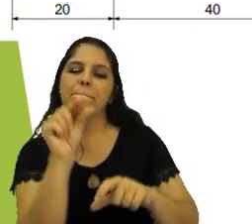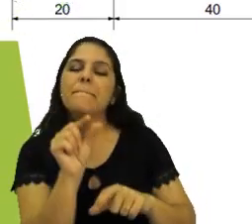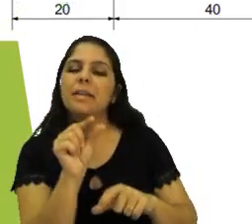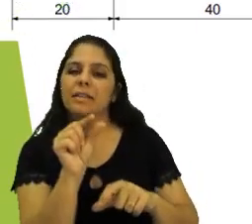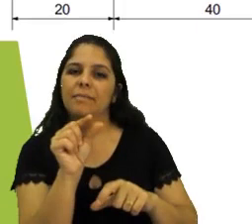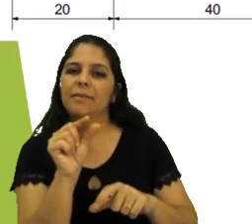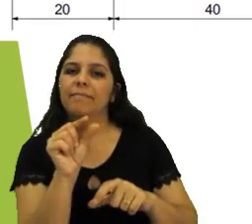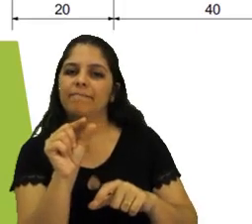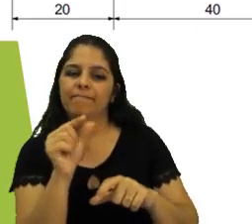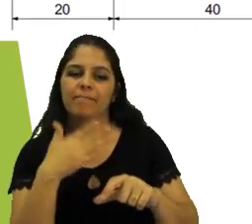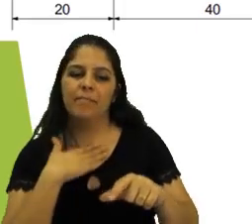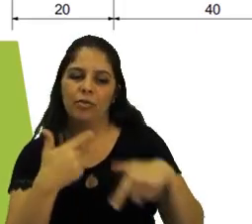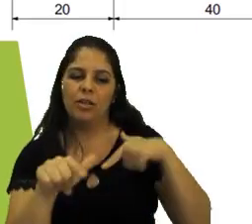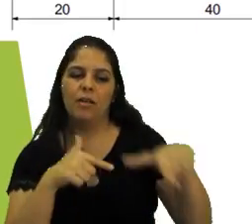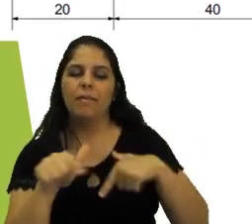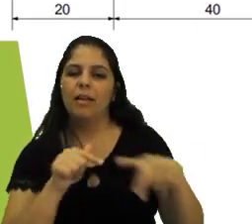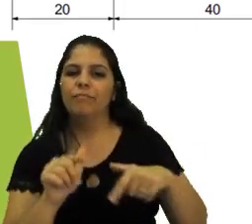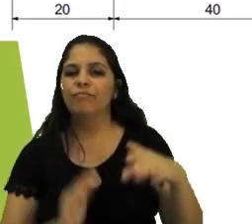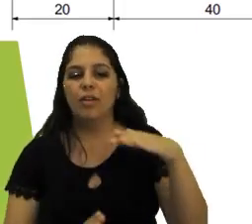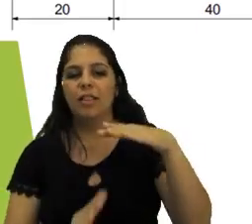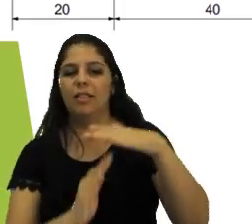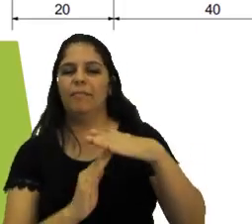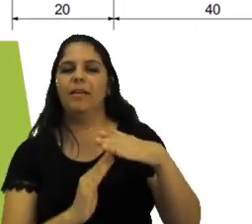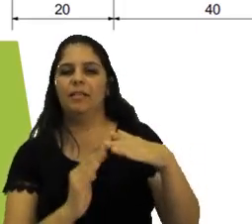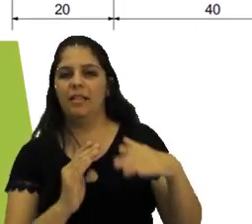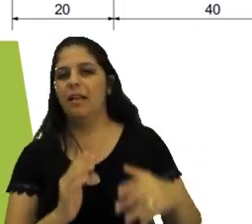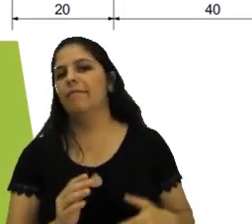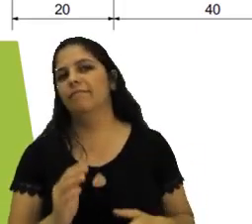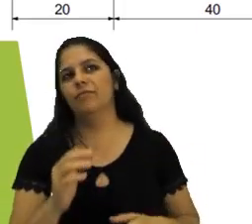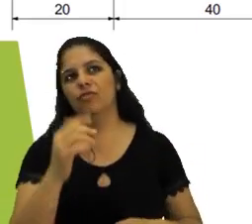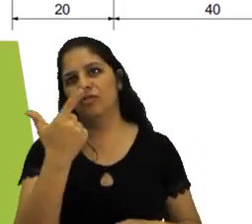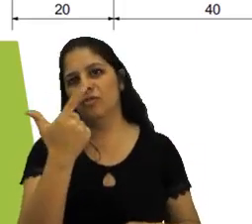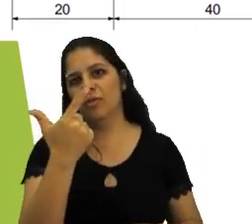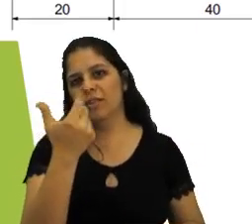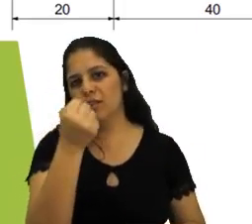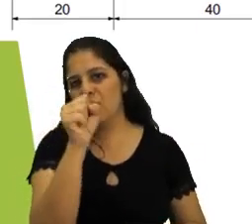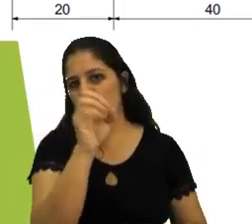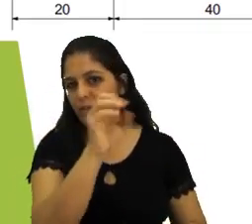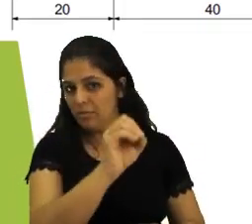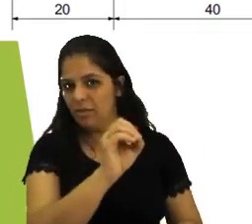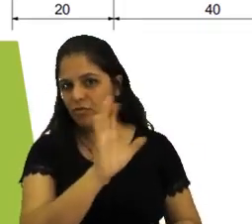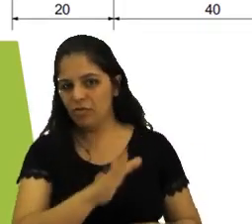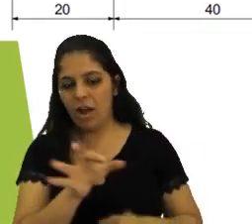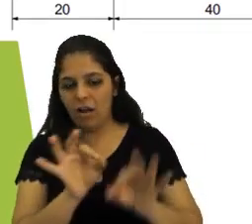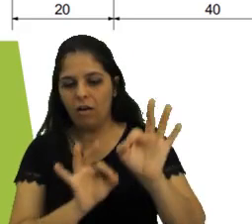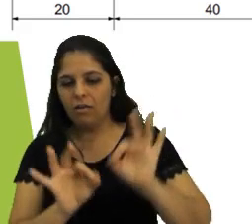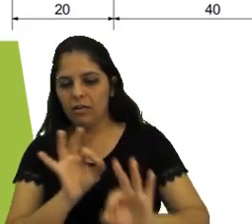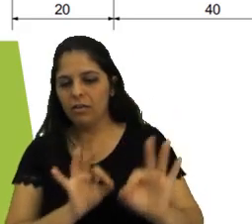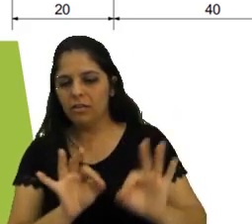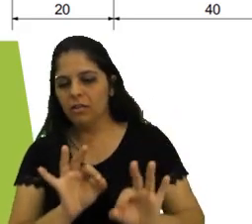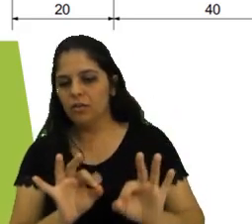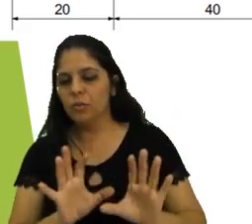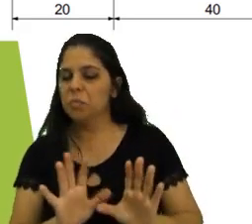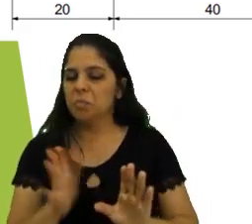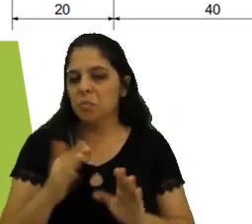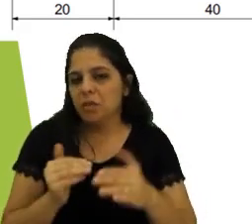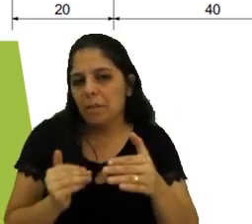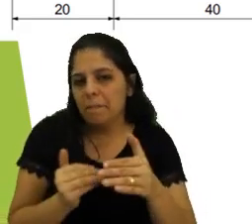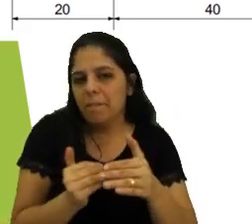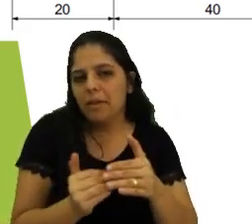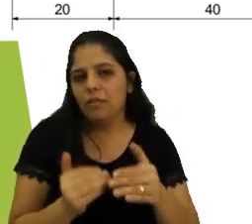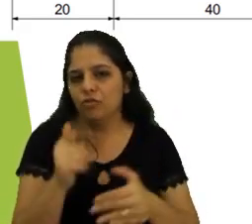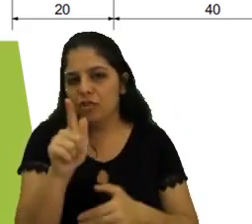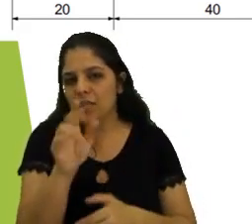tá? Aí eu vou limitar a rotação em 2.800, aí já programo uma aproximação aqui em